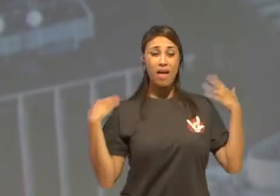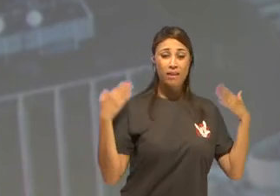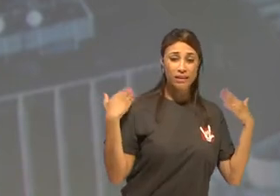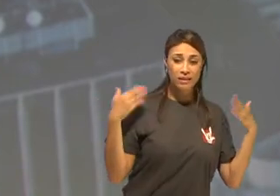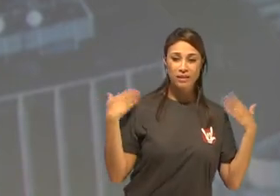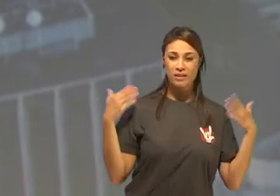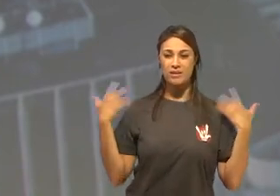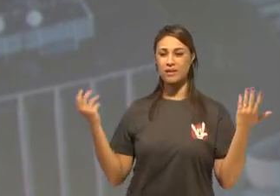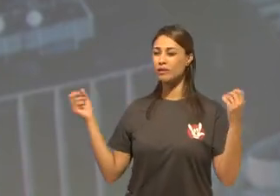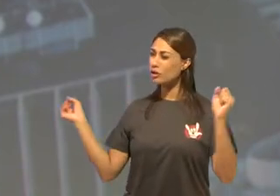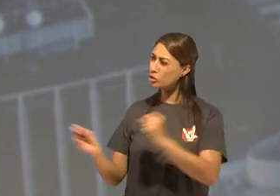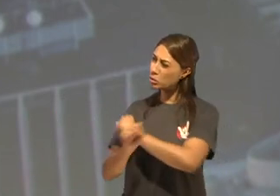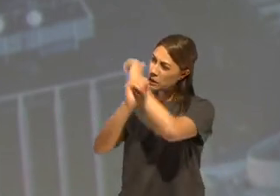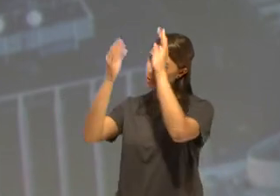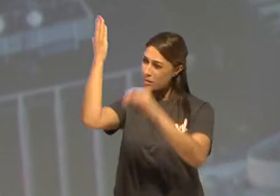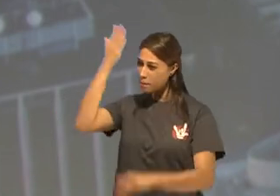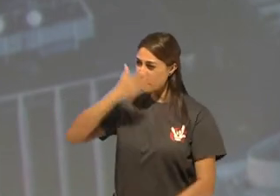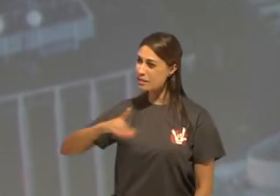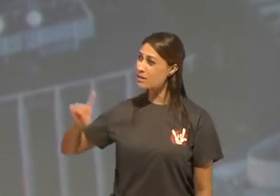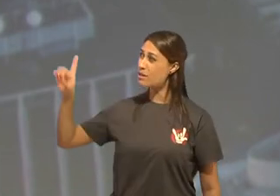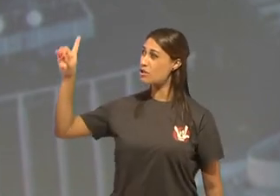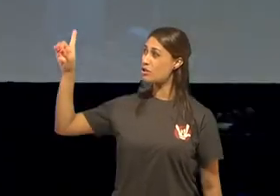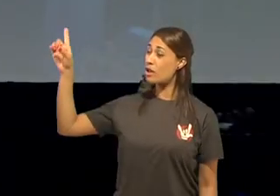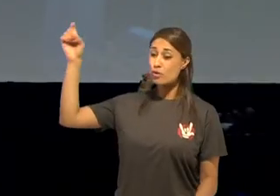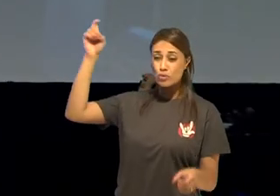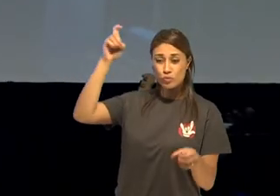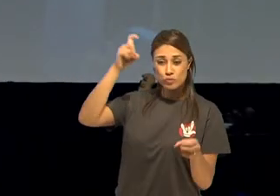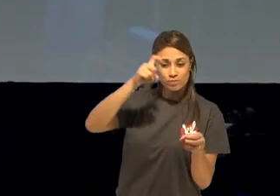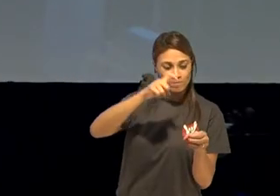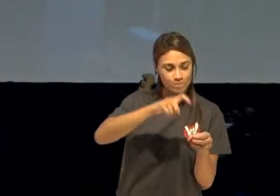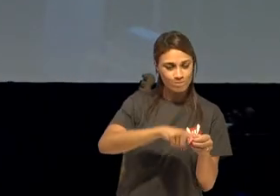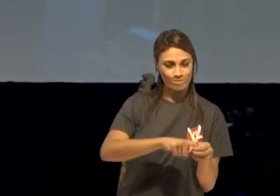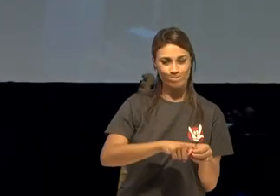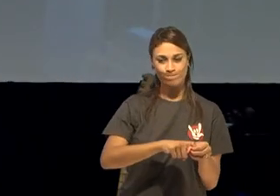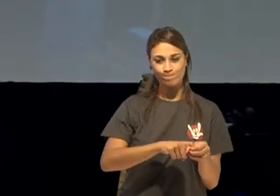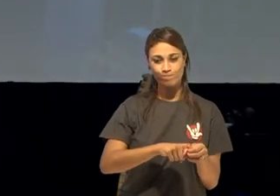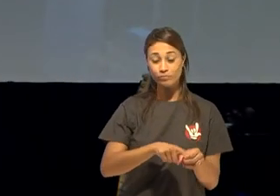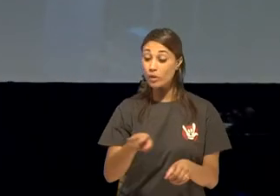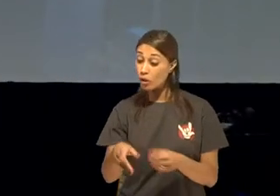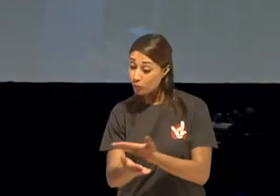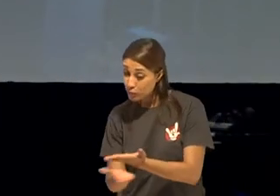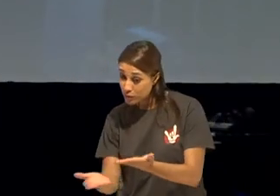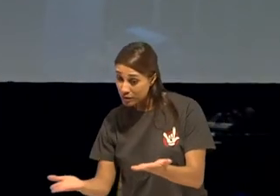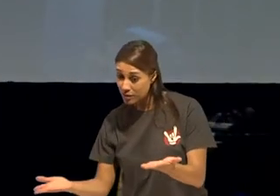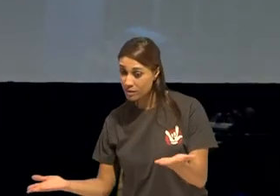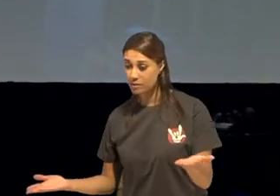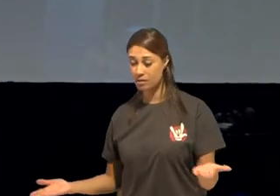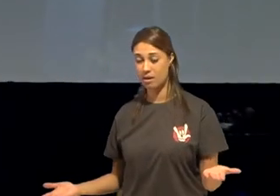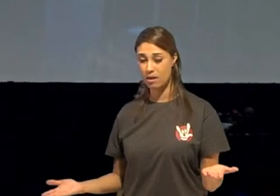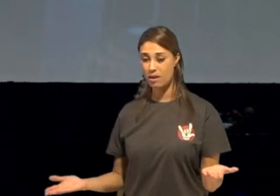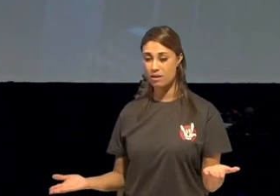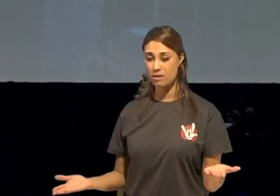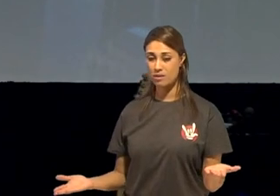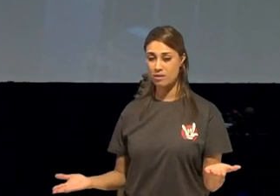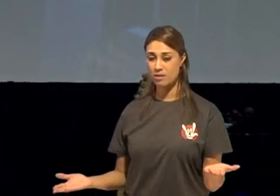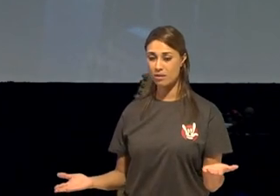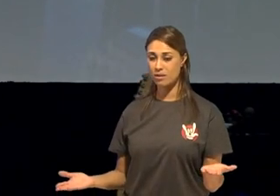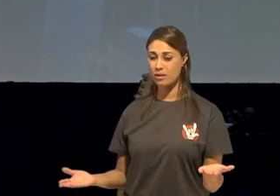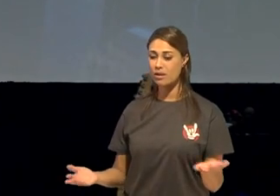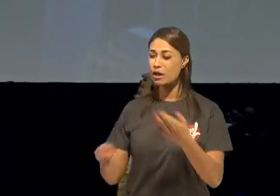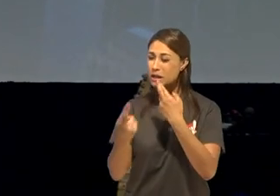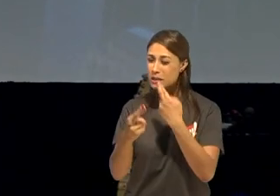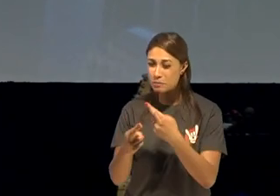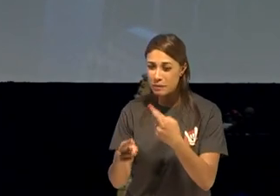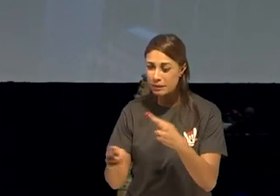gloriamos perante o Senhor Jesus na sua vinda? Não são vocês, de fato, vocês são a nossa